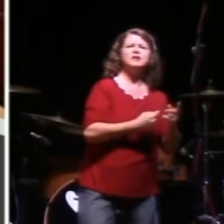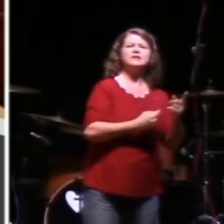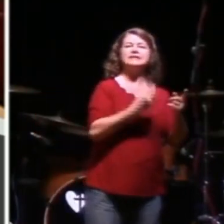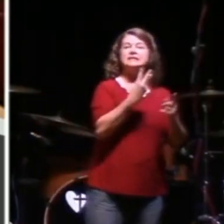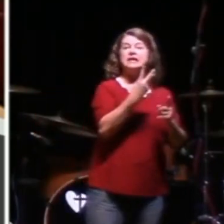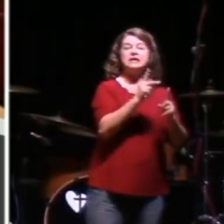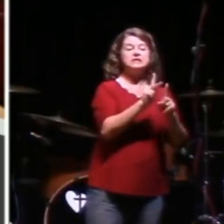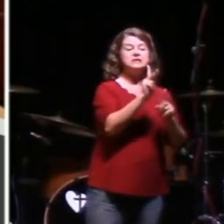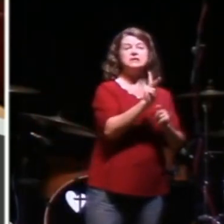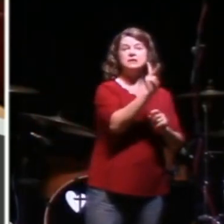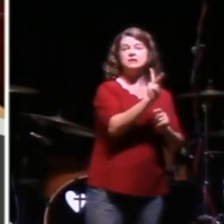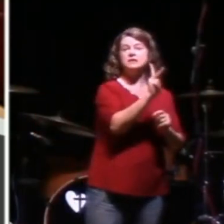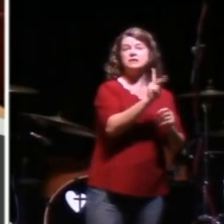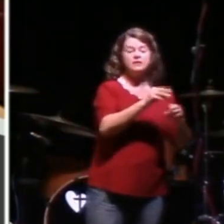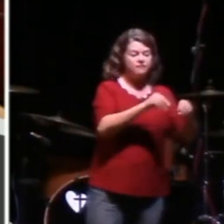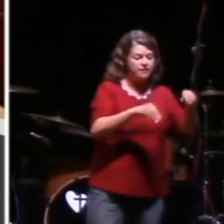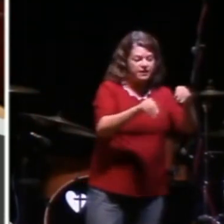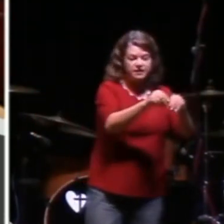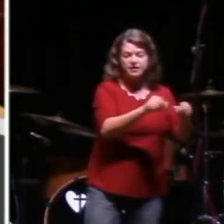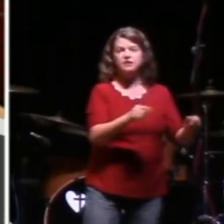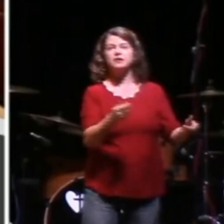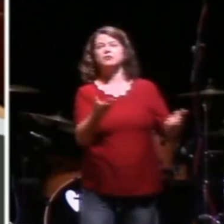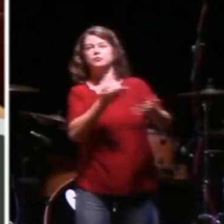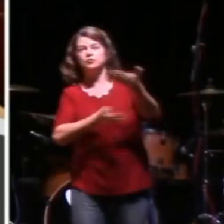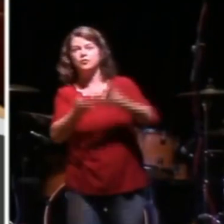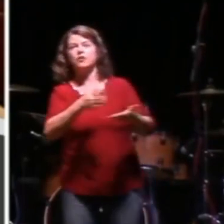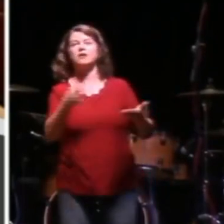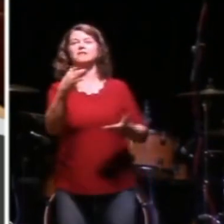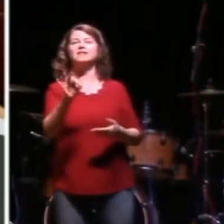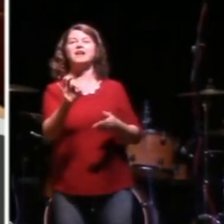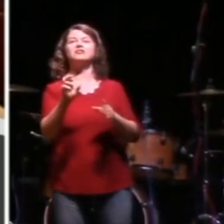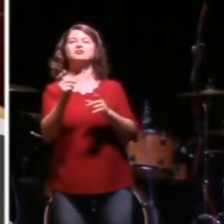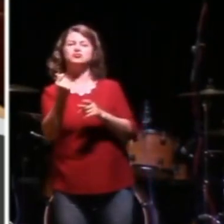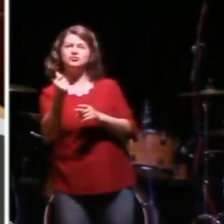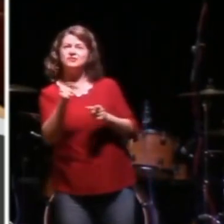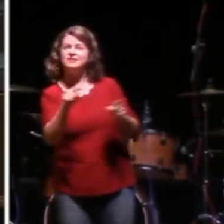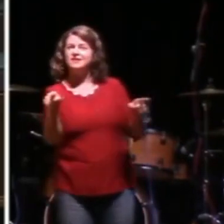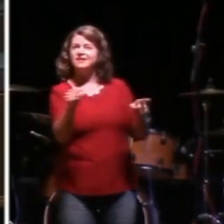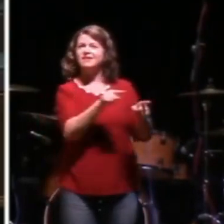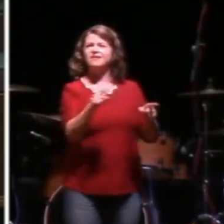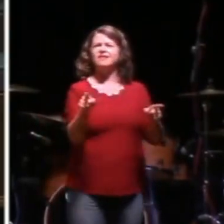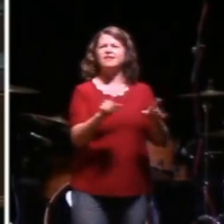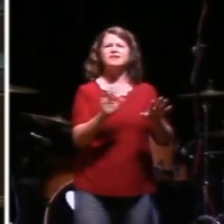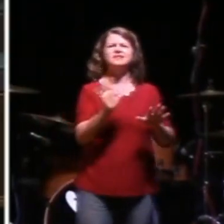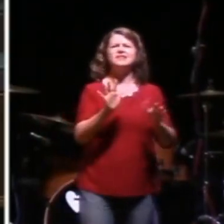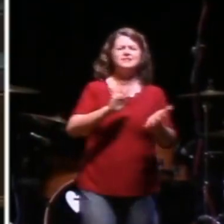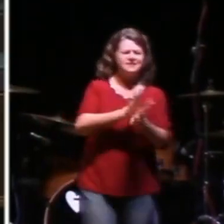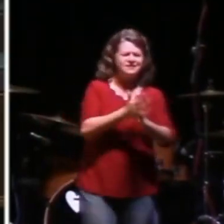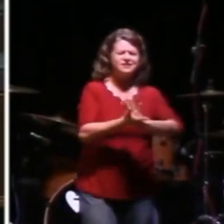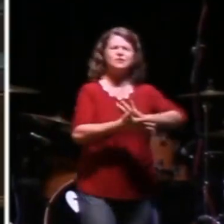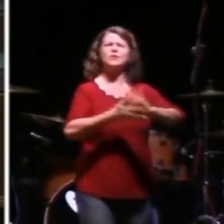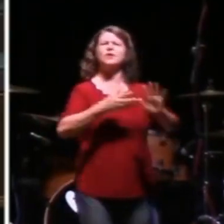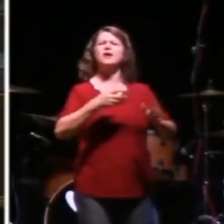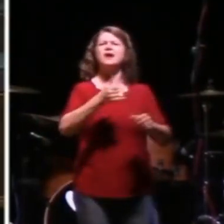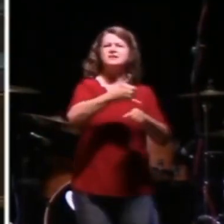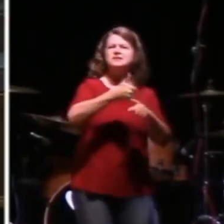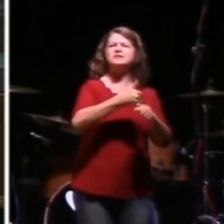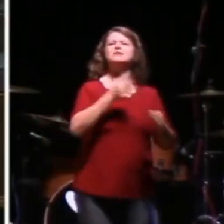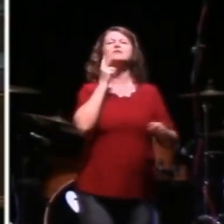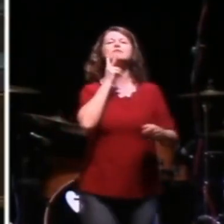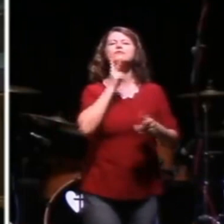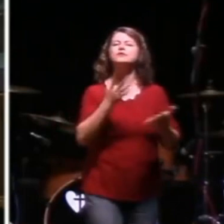uma grande fração e também haverá uma grande fome sobre a terra haverá